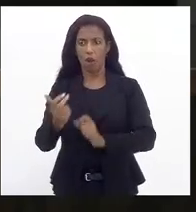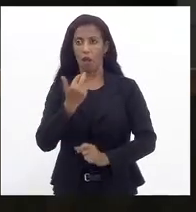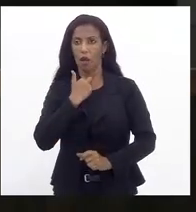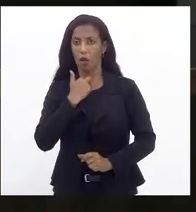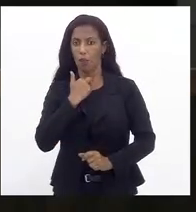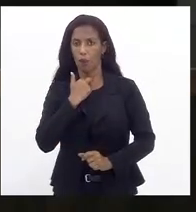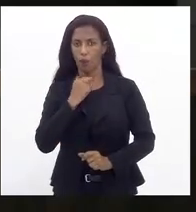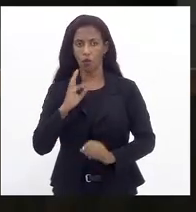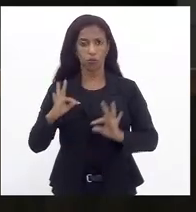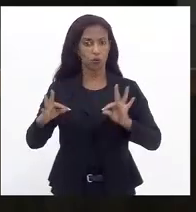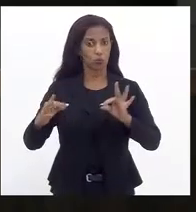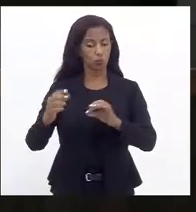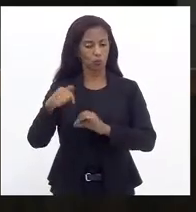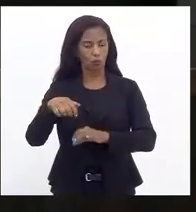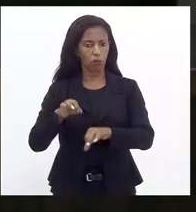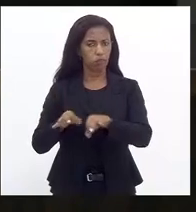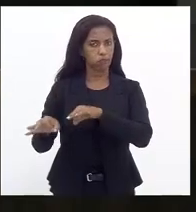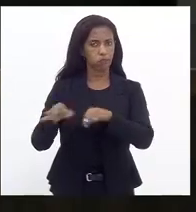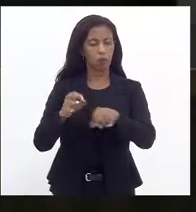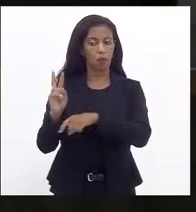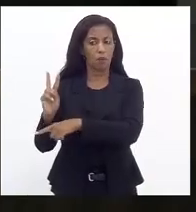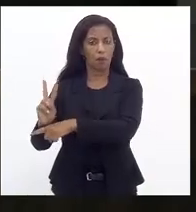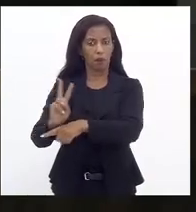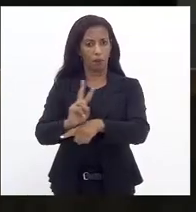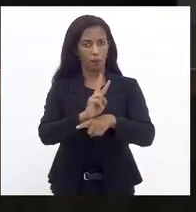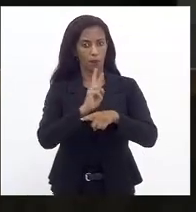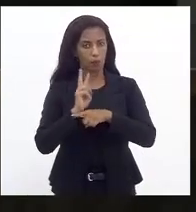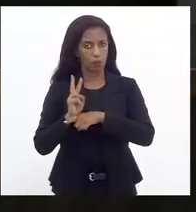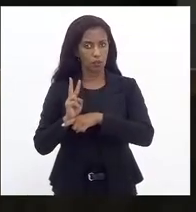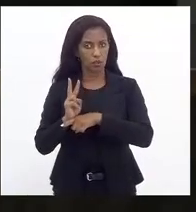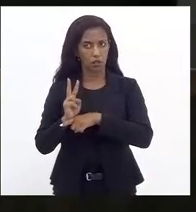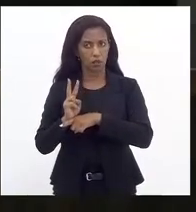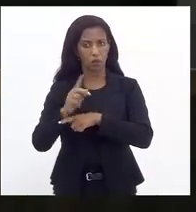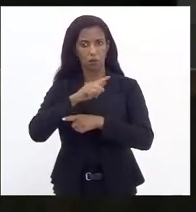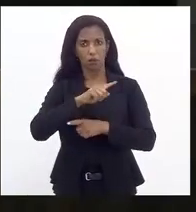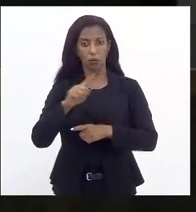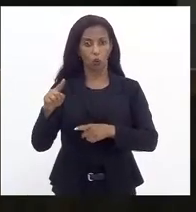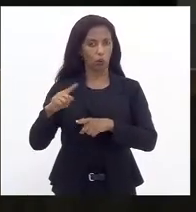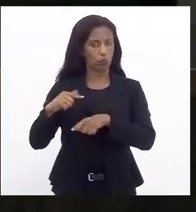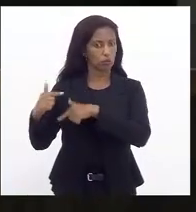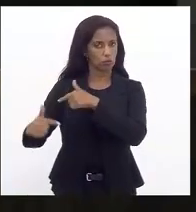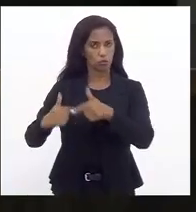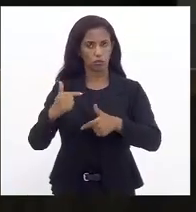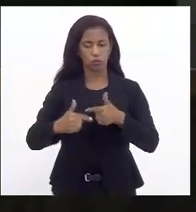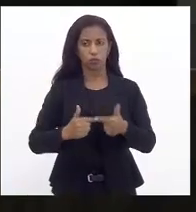tudo foi feito para proteger os servidores tudo podre